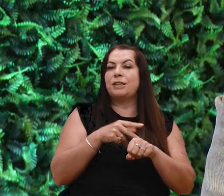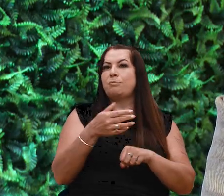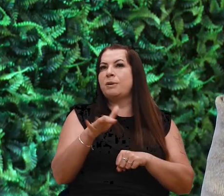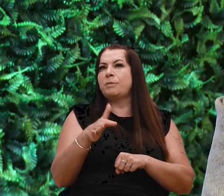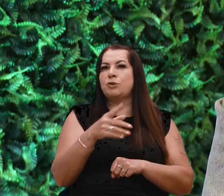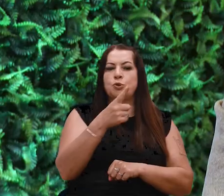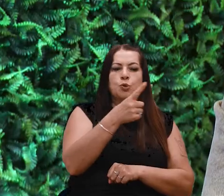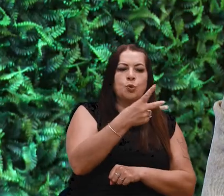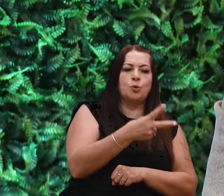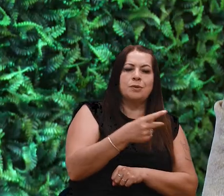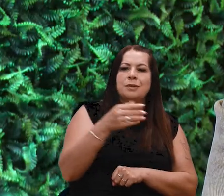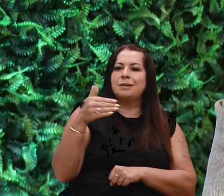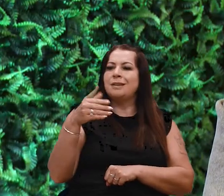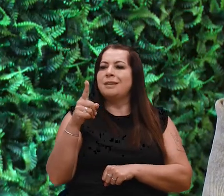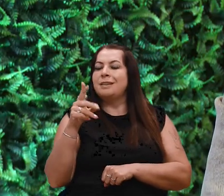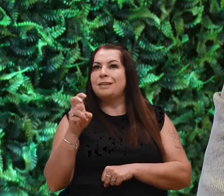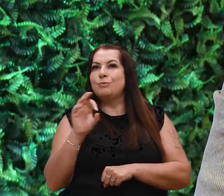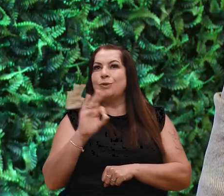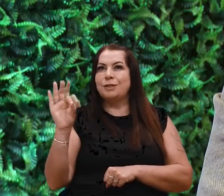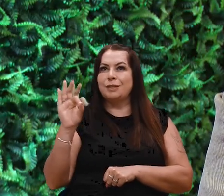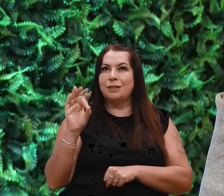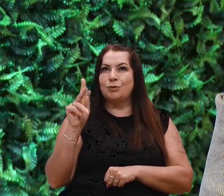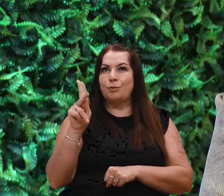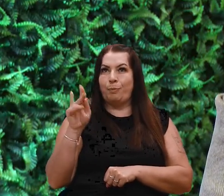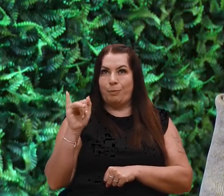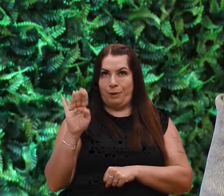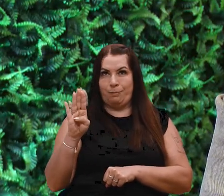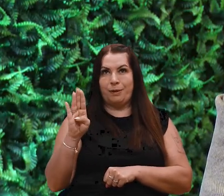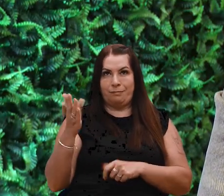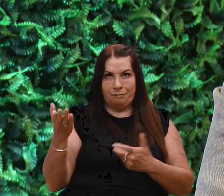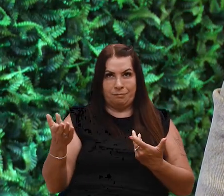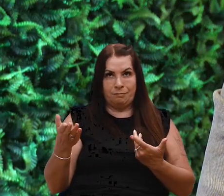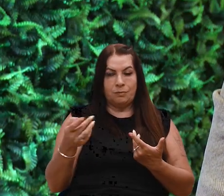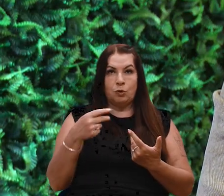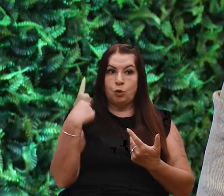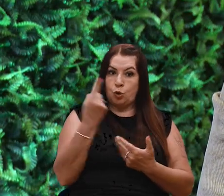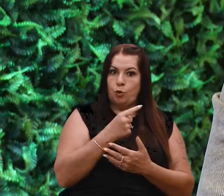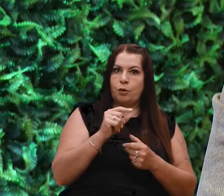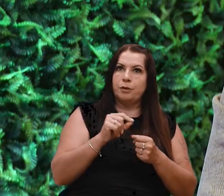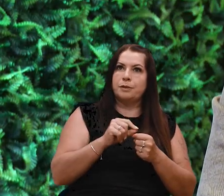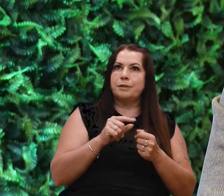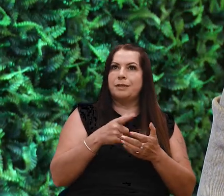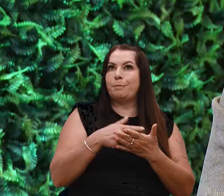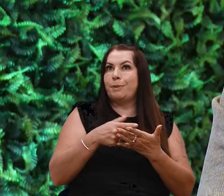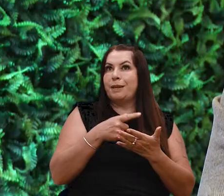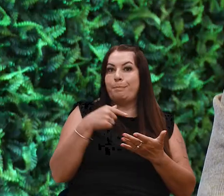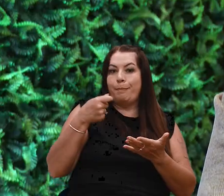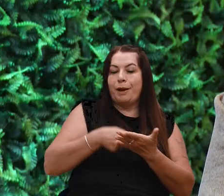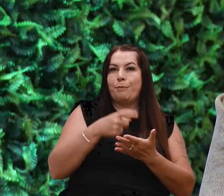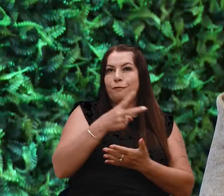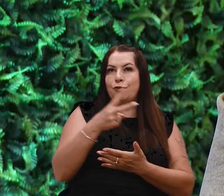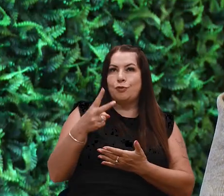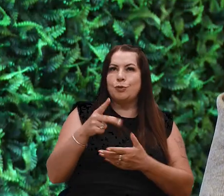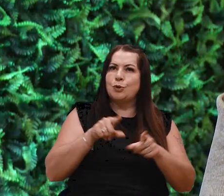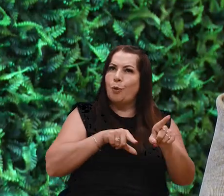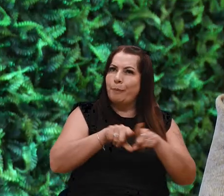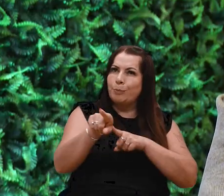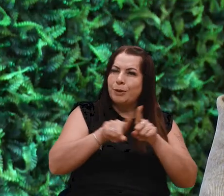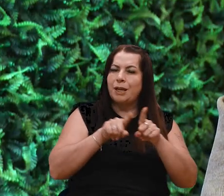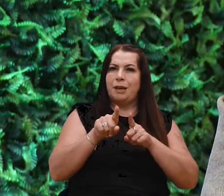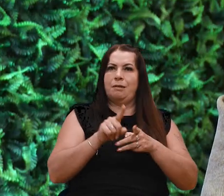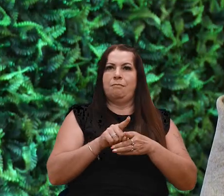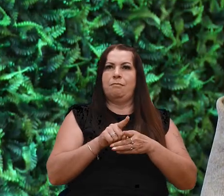12 a 15% de custo logístico do PIB, enquanto nós amargamos 22%. Então a nossa competitividade, a retenção